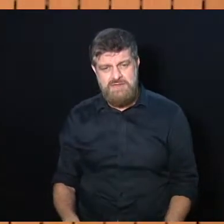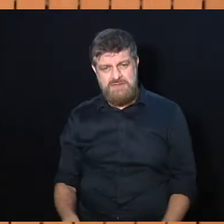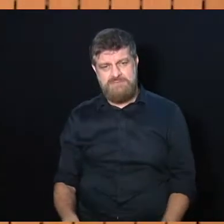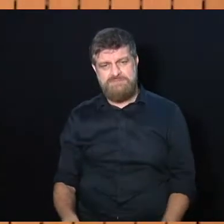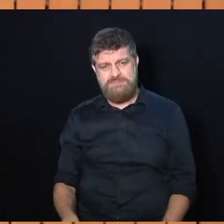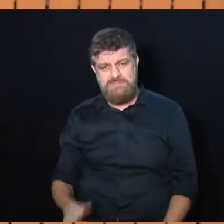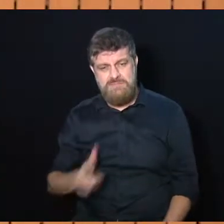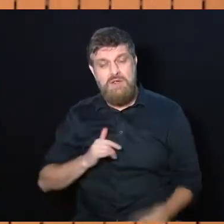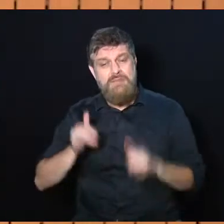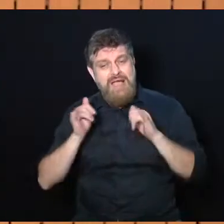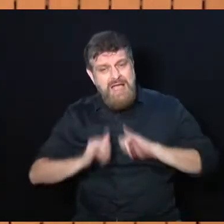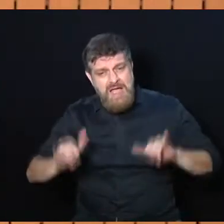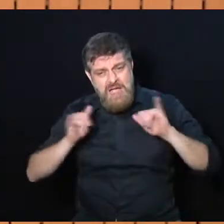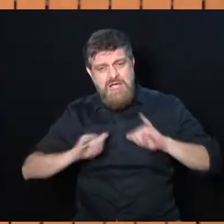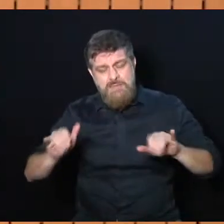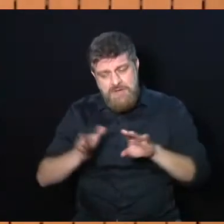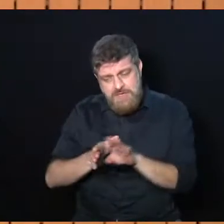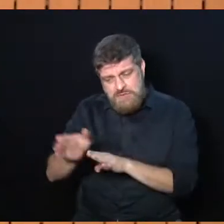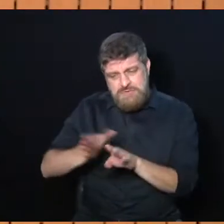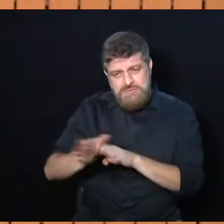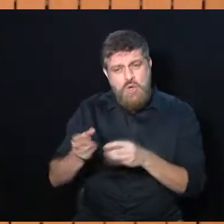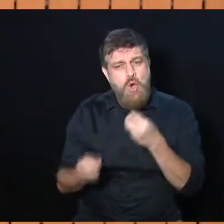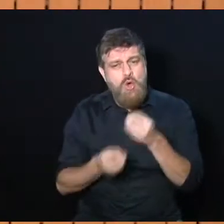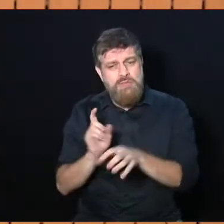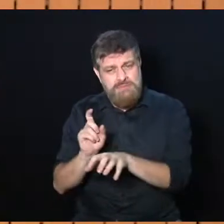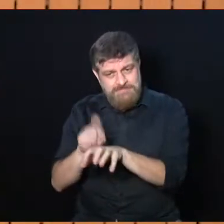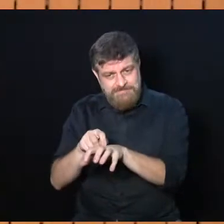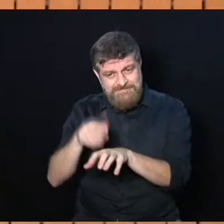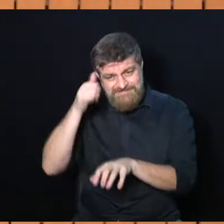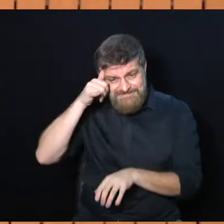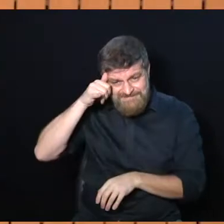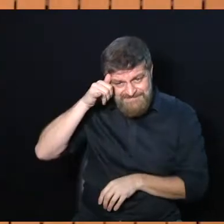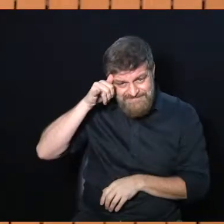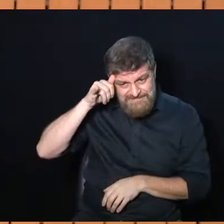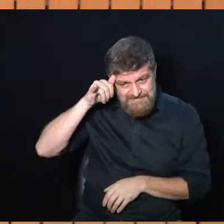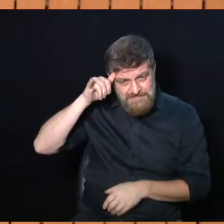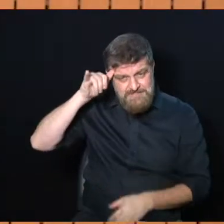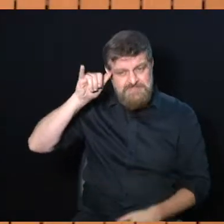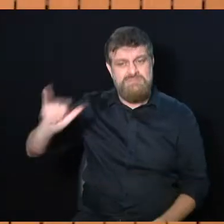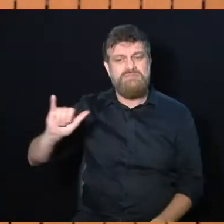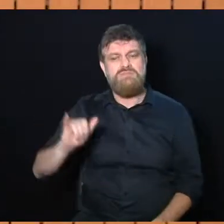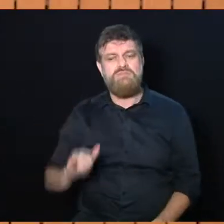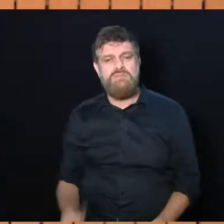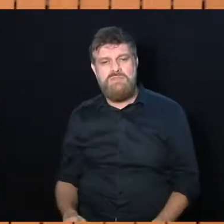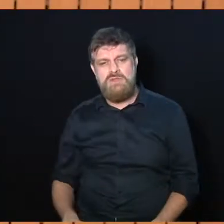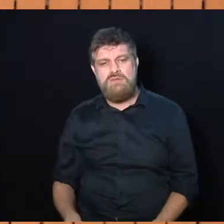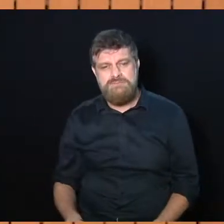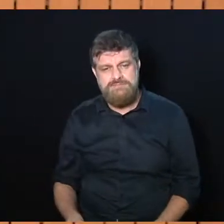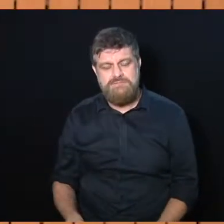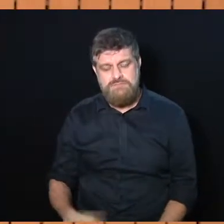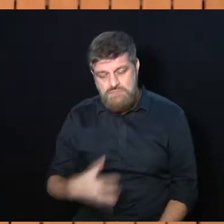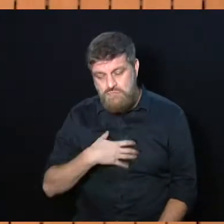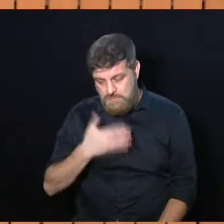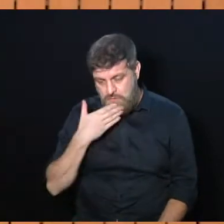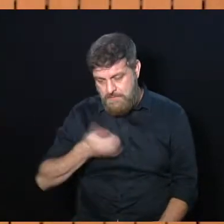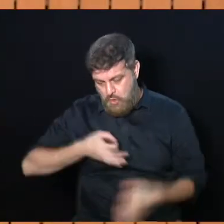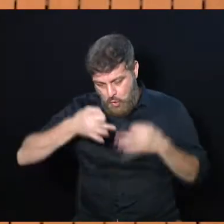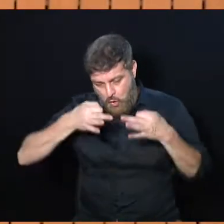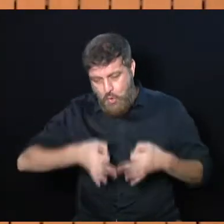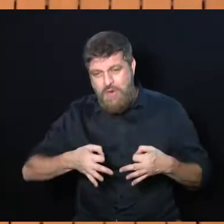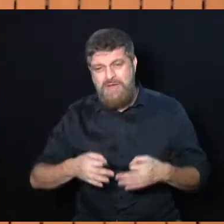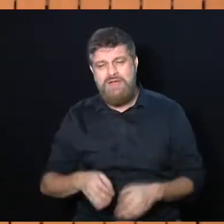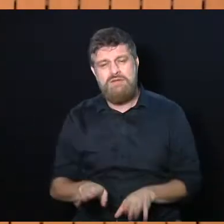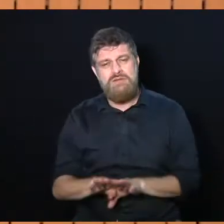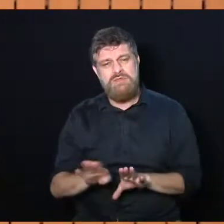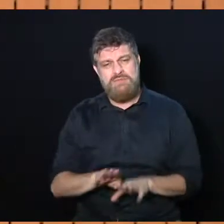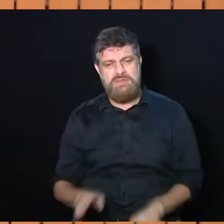uma campanha mesmo de orientação e de prevenção para que as pessoas saibam lidar da melhor forma possível. E na verdade,